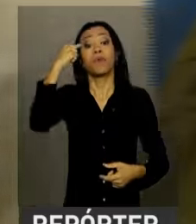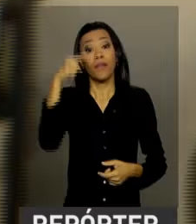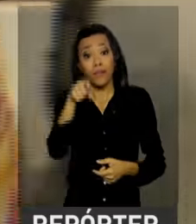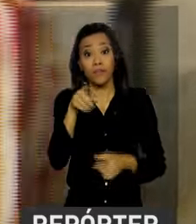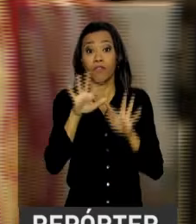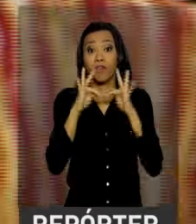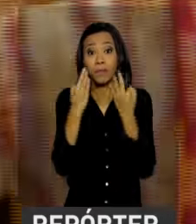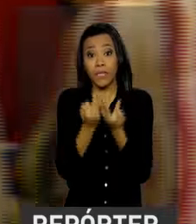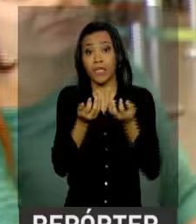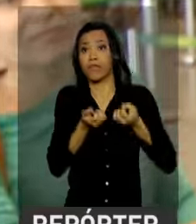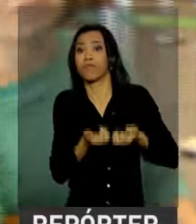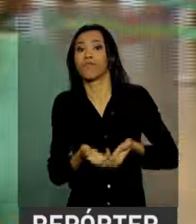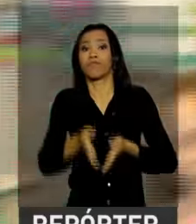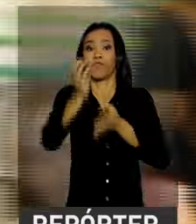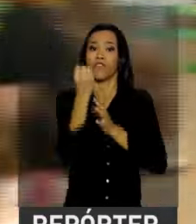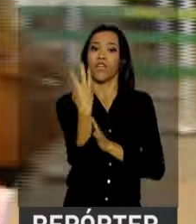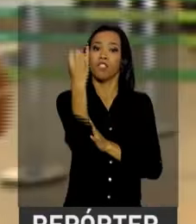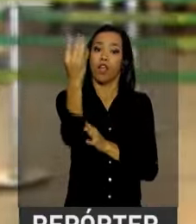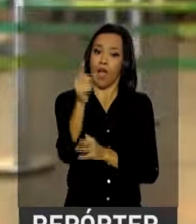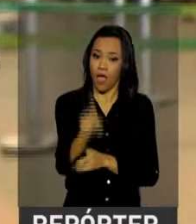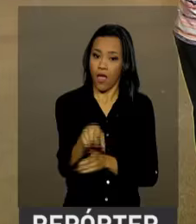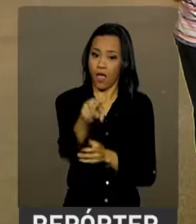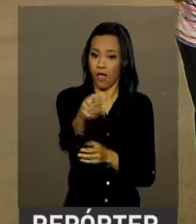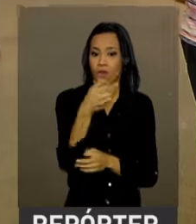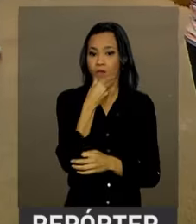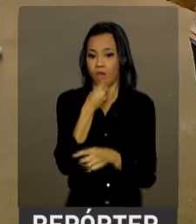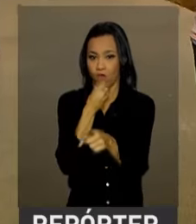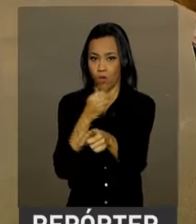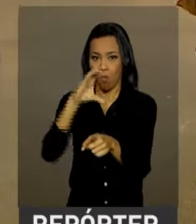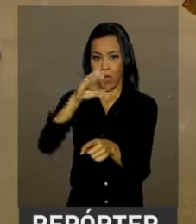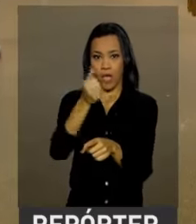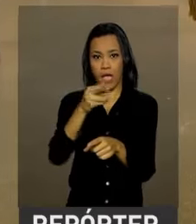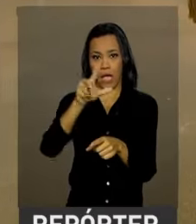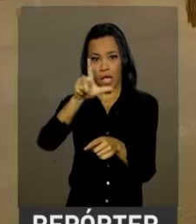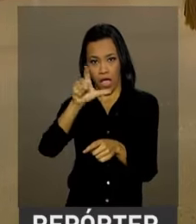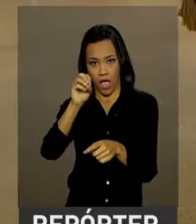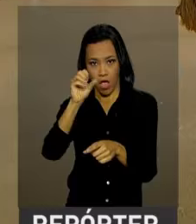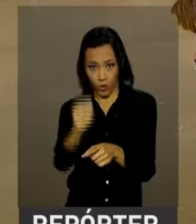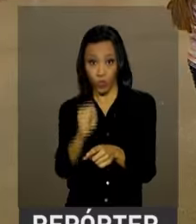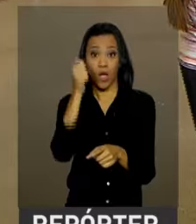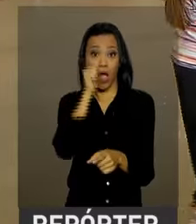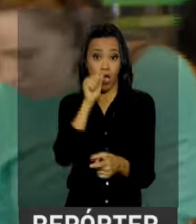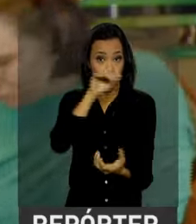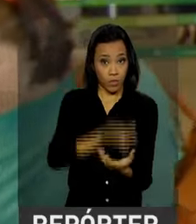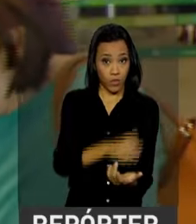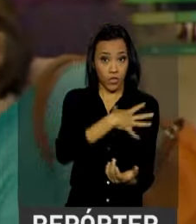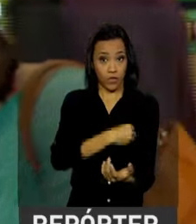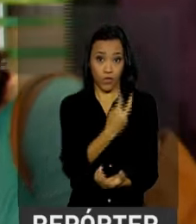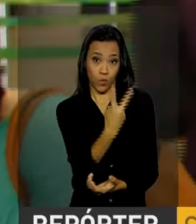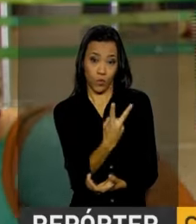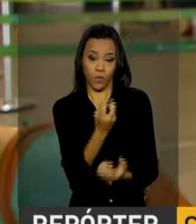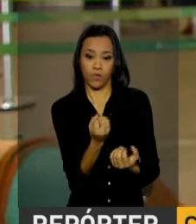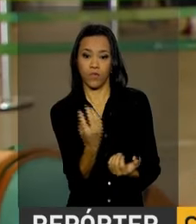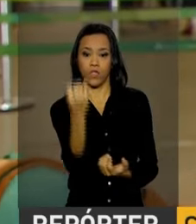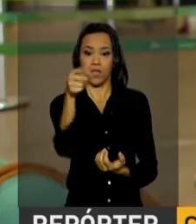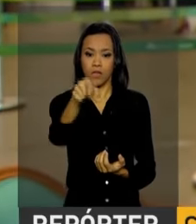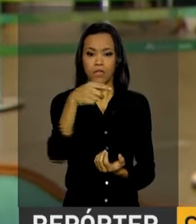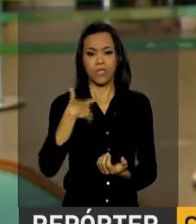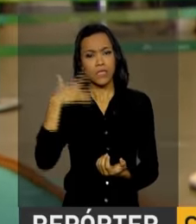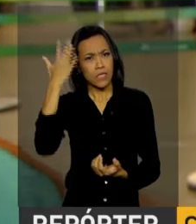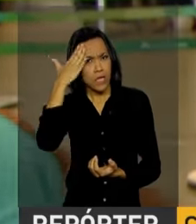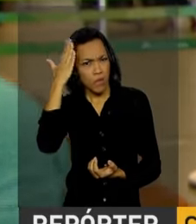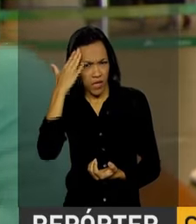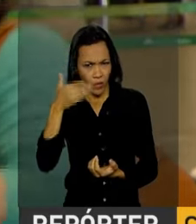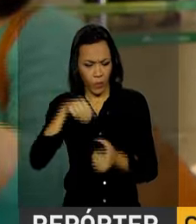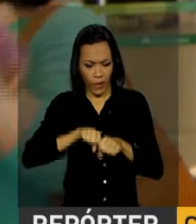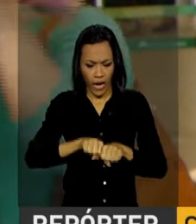com a família inteira. É o caso de Carlos, que vai embarcar com a mulher e as duas filhas. Saber se o carrinho